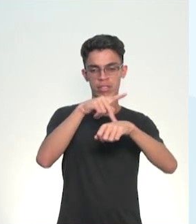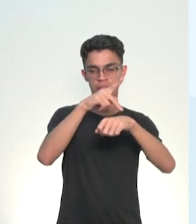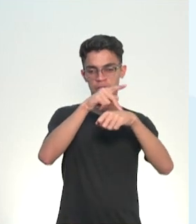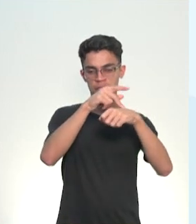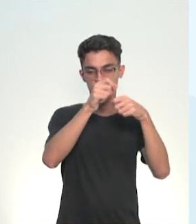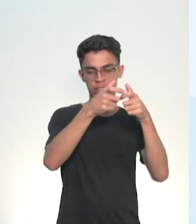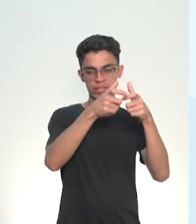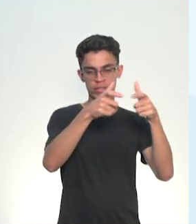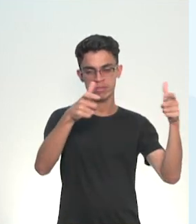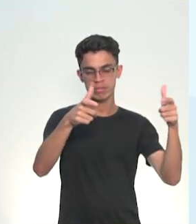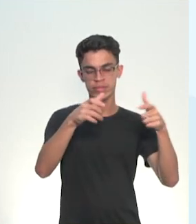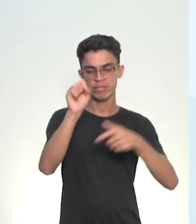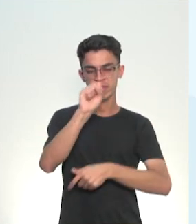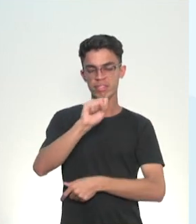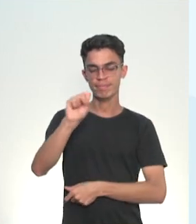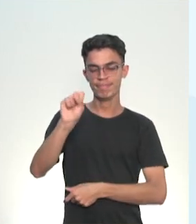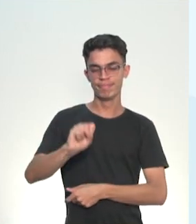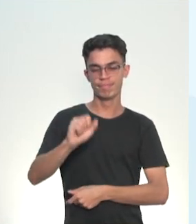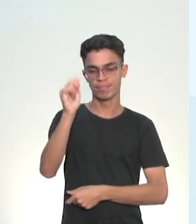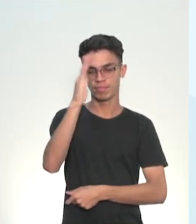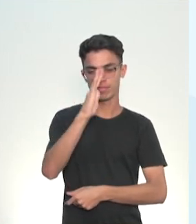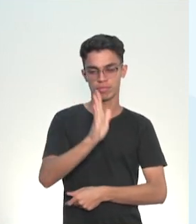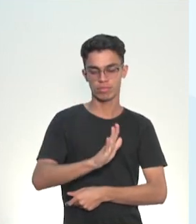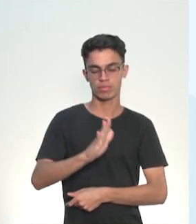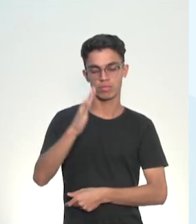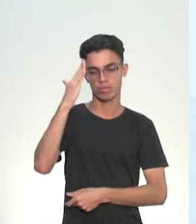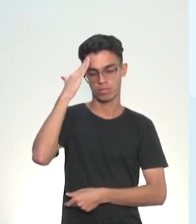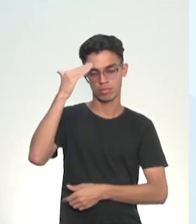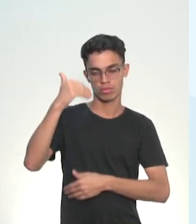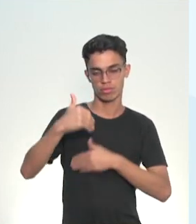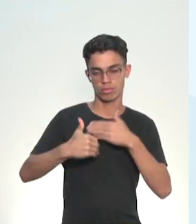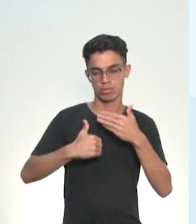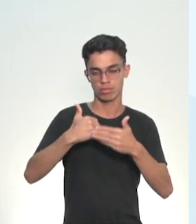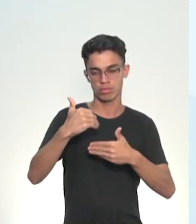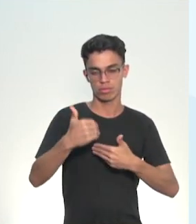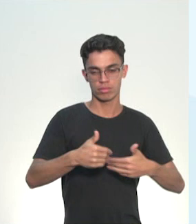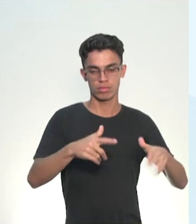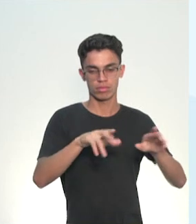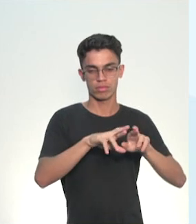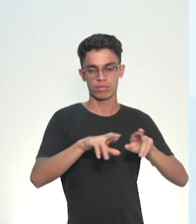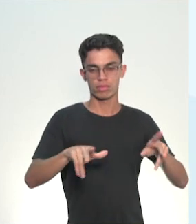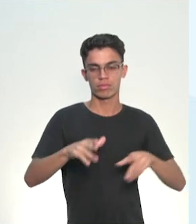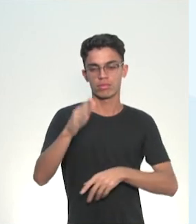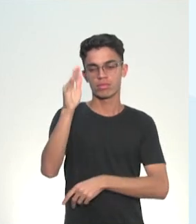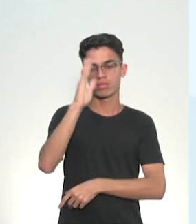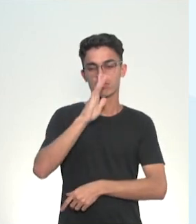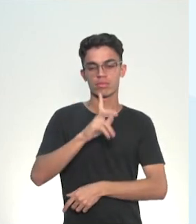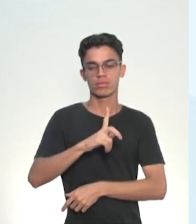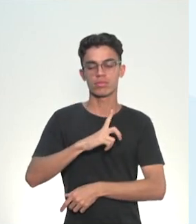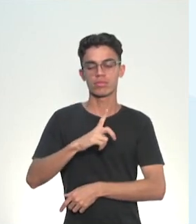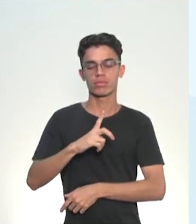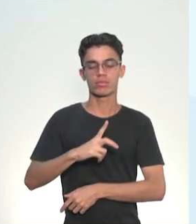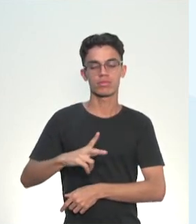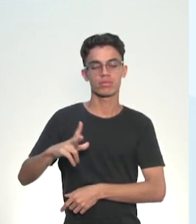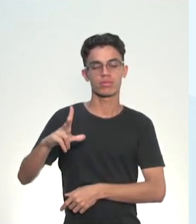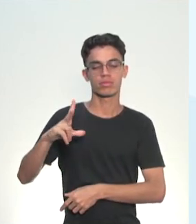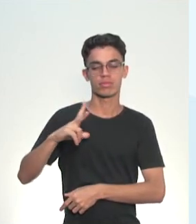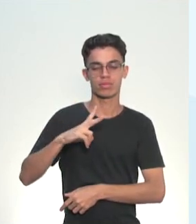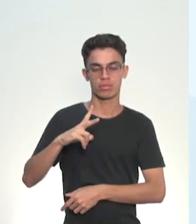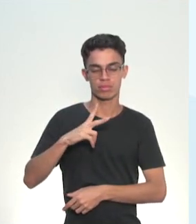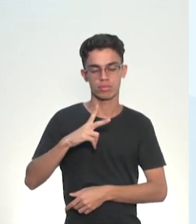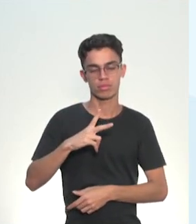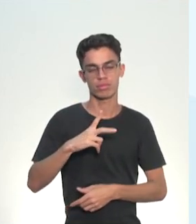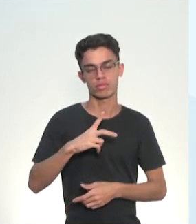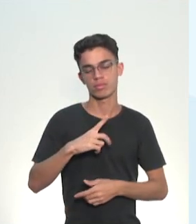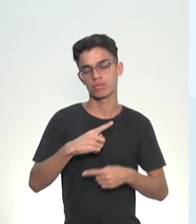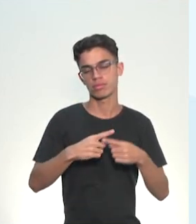no caso do Brasil, a gente já sabe que o processo, né, é sempre diferenciado, né, o Brasil tem ali as suas peculiaridades por conta justamente de